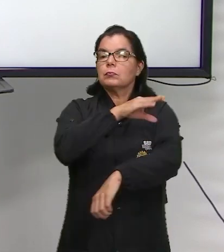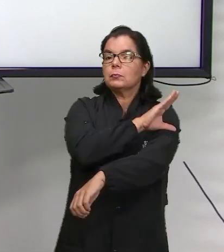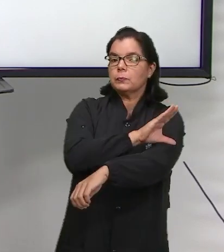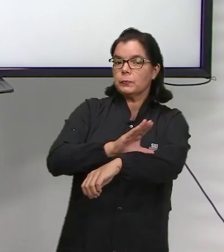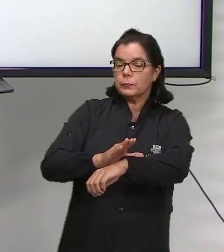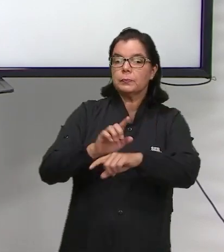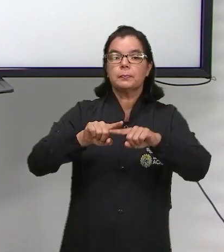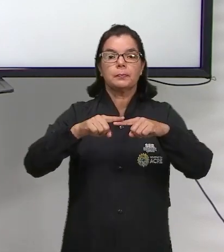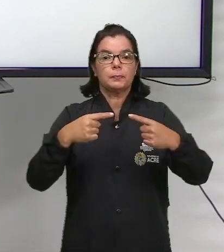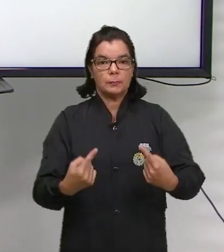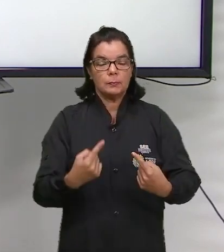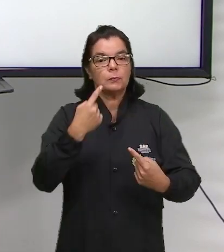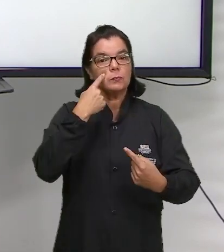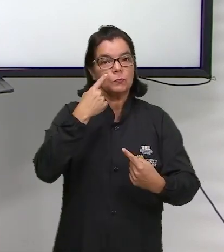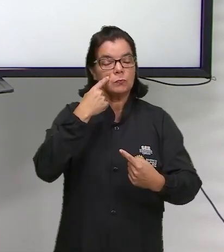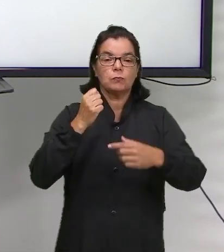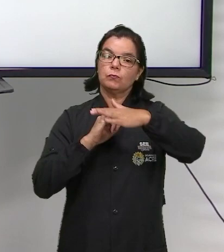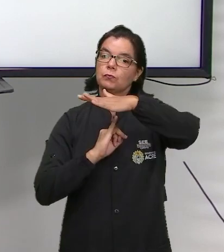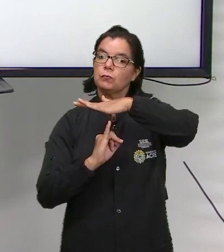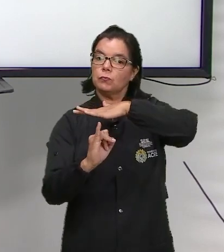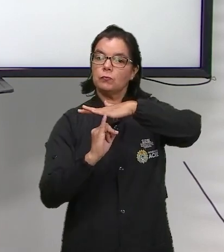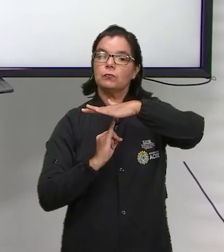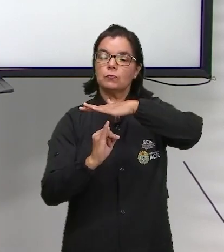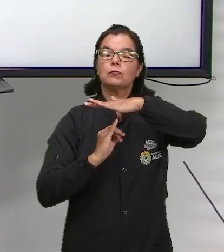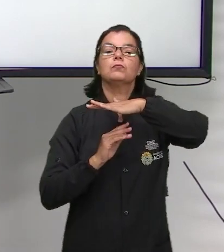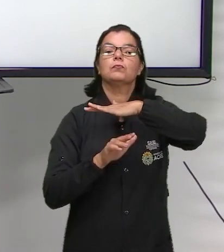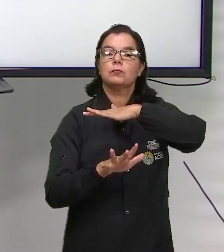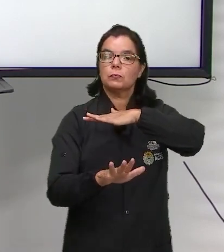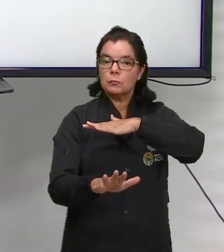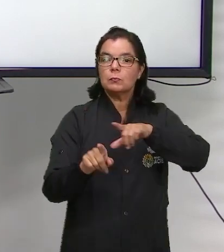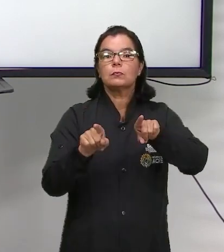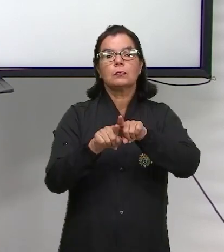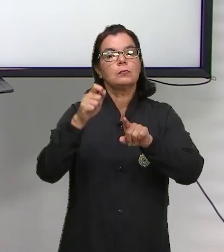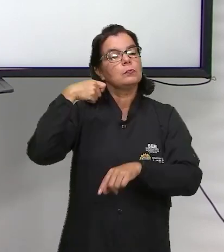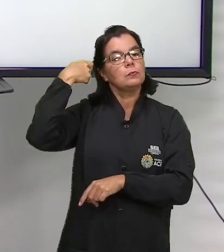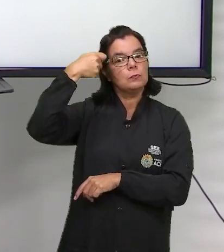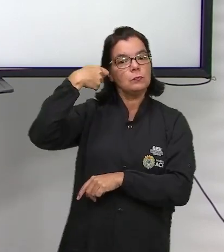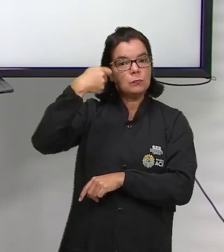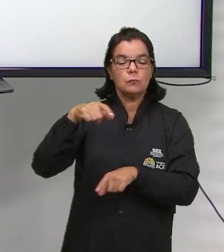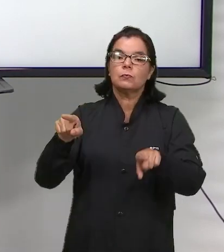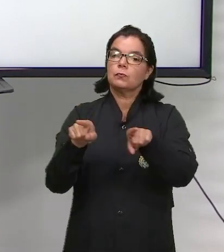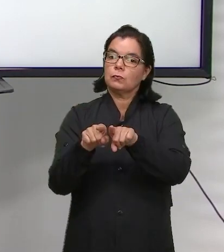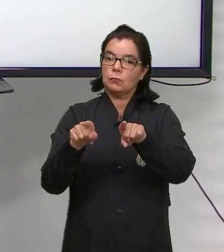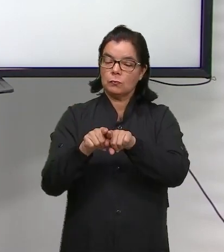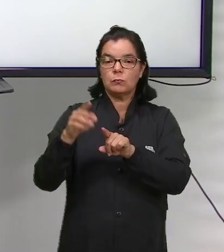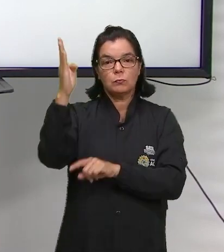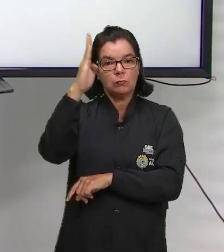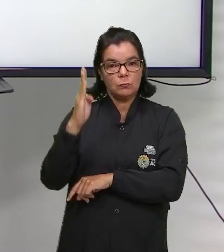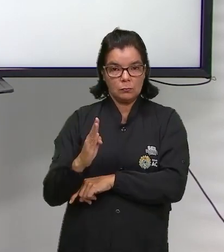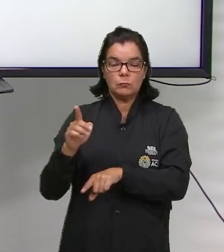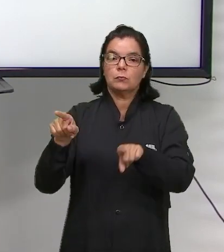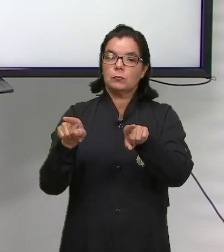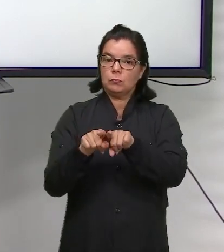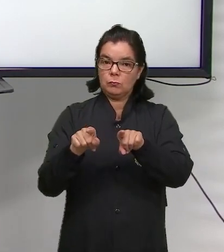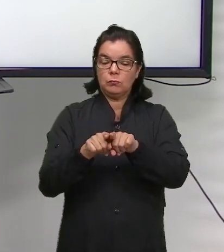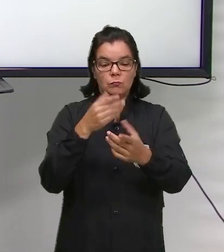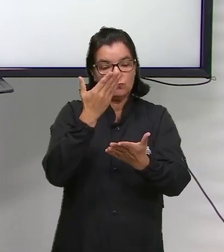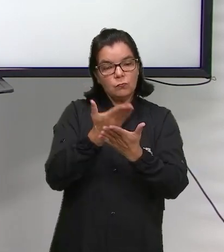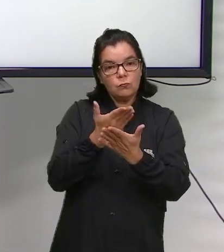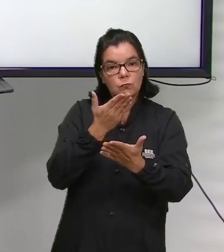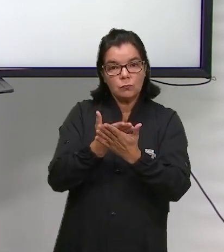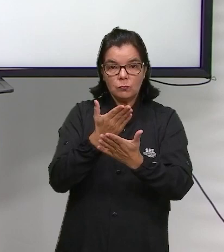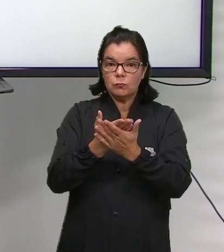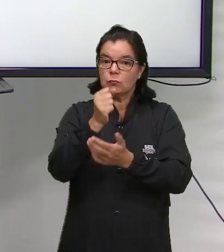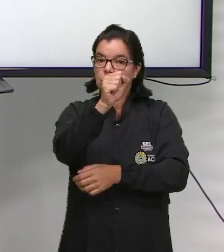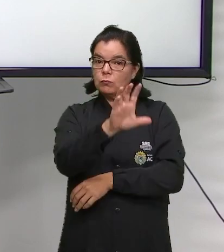gente vai ter uma chegada de imigrantes e artistas brasileiros que iam à Europa estudar, né, as novas